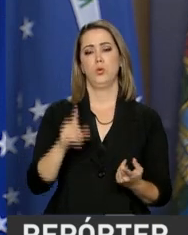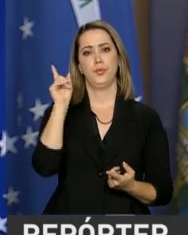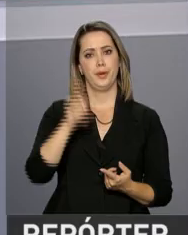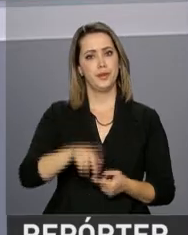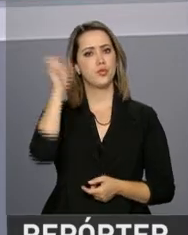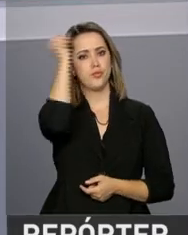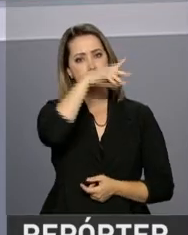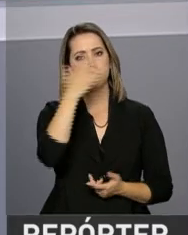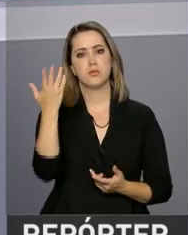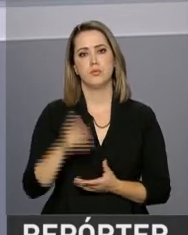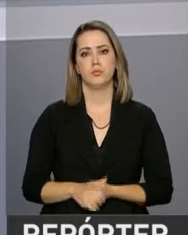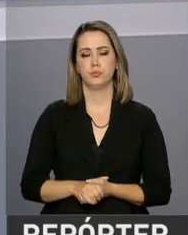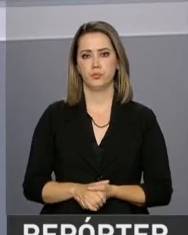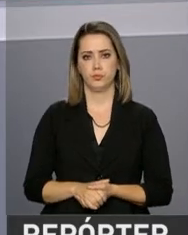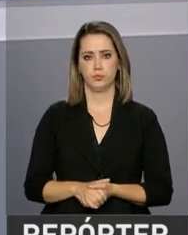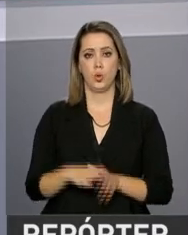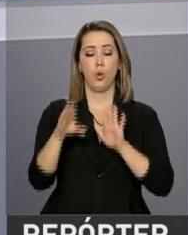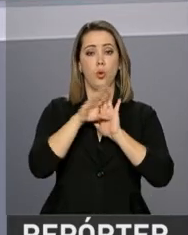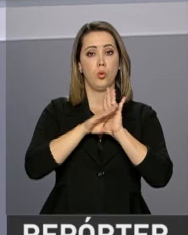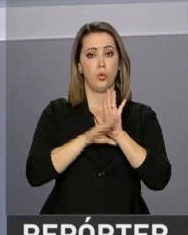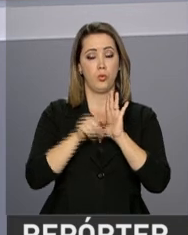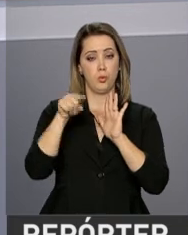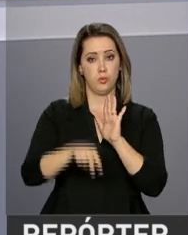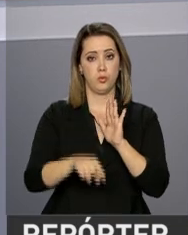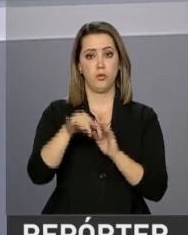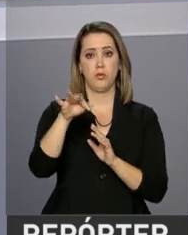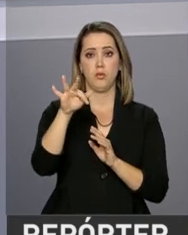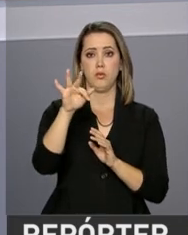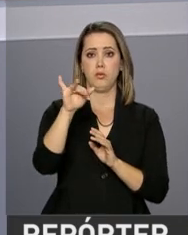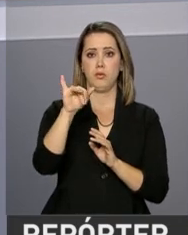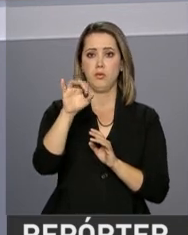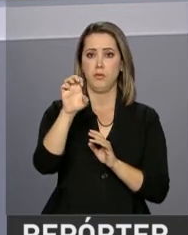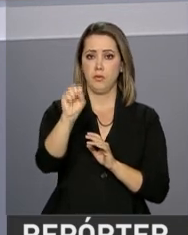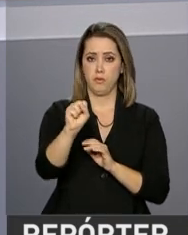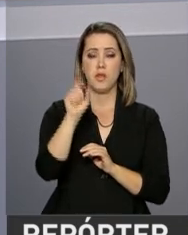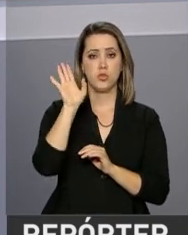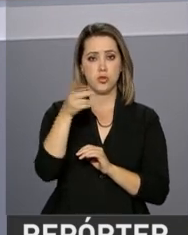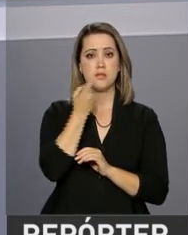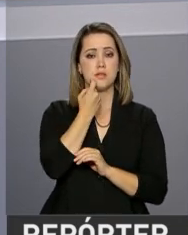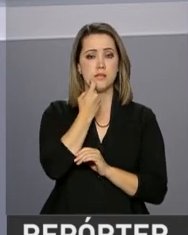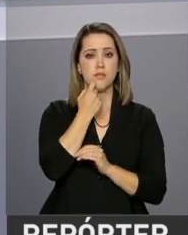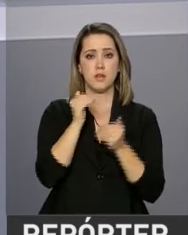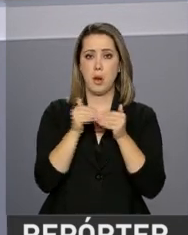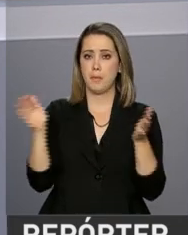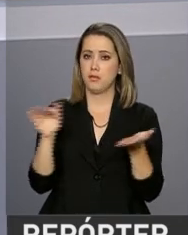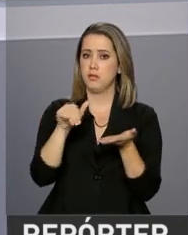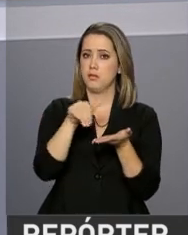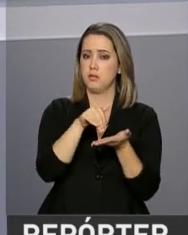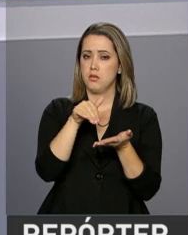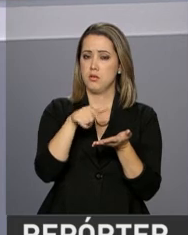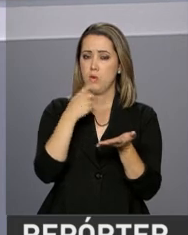fácil o cronograma dessa edição do fies deve sair nesta sexta feira quando será aberto o período para emissão